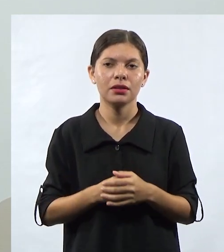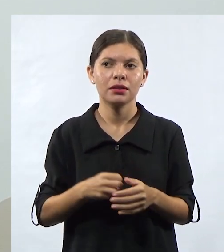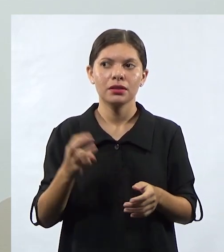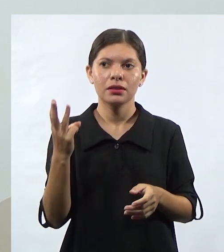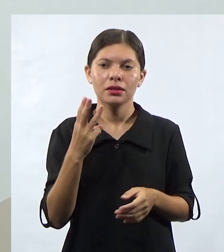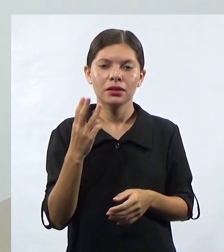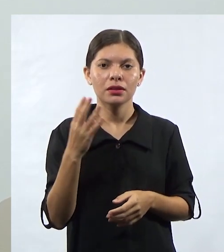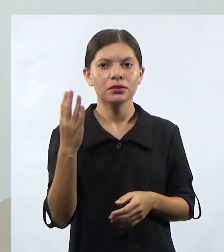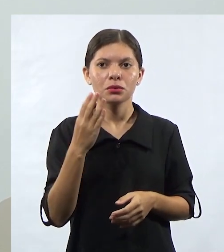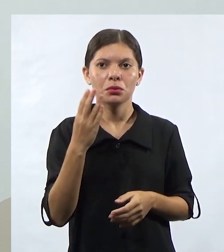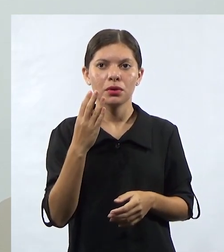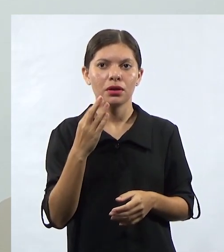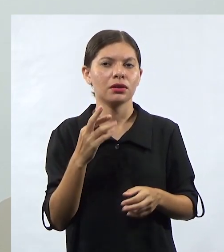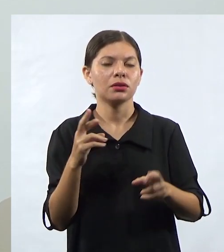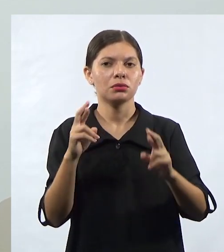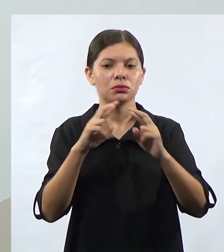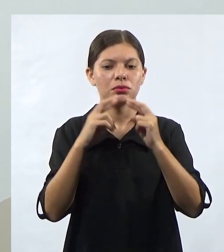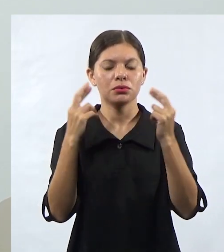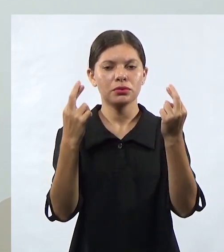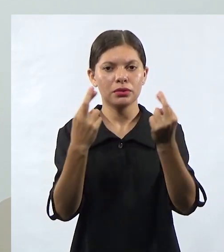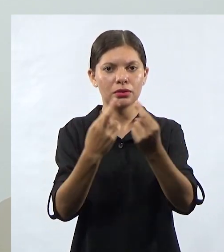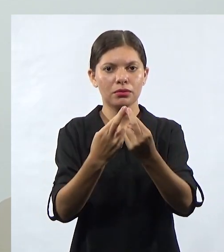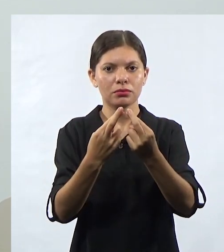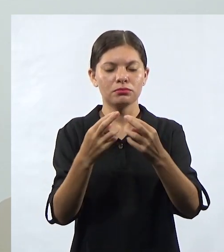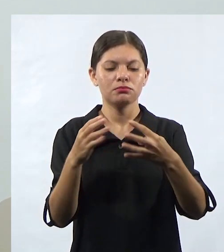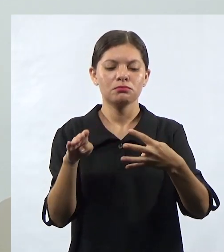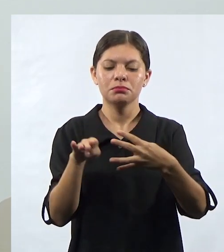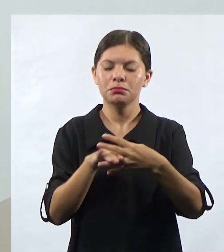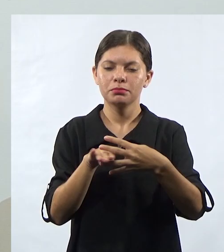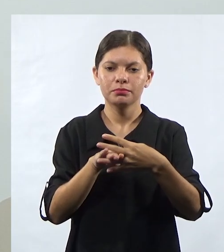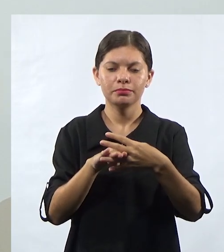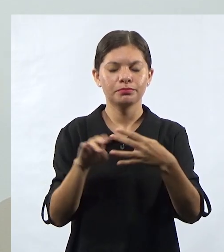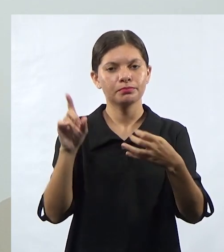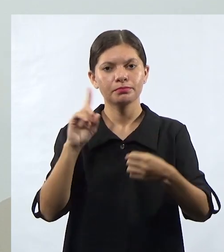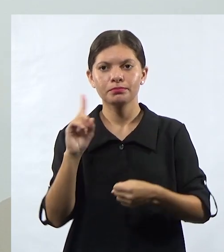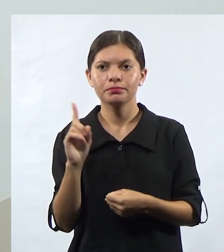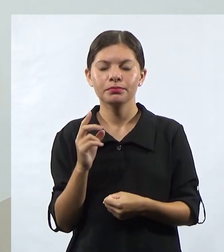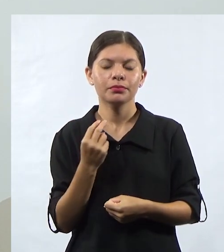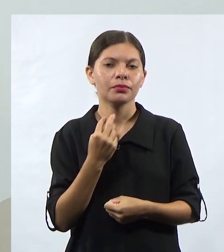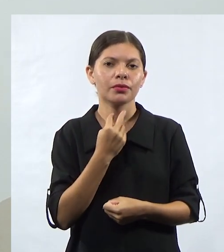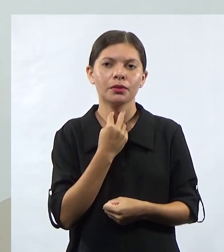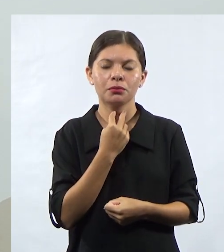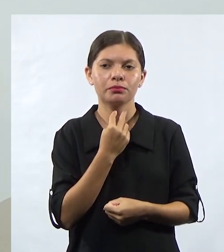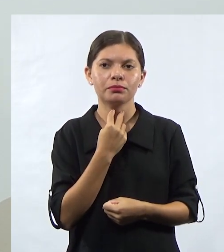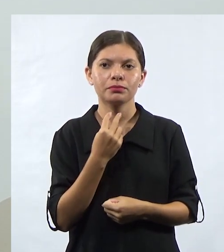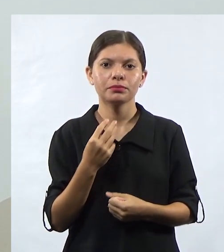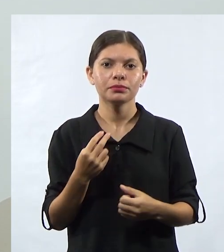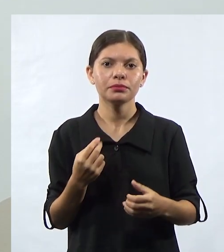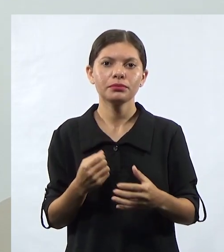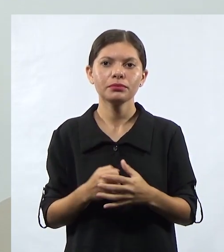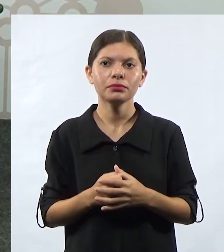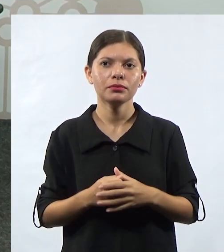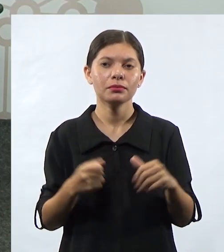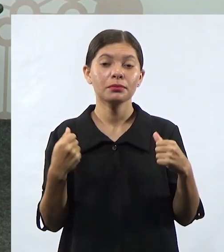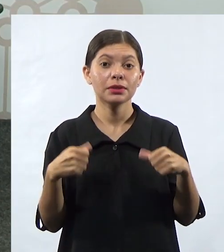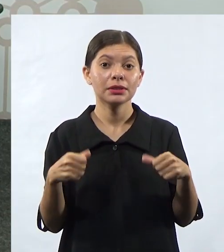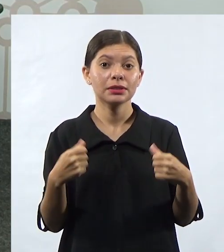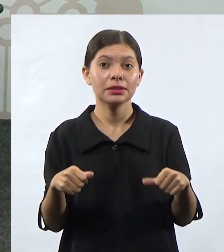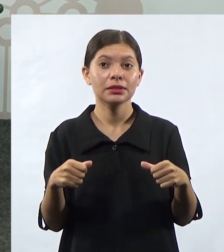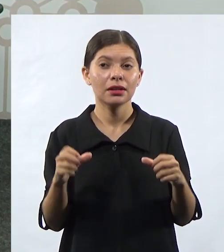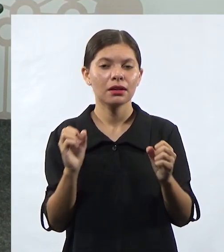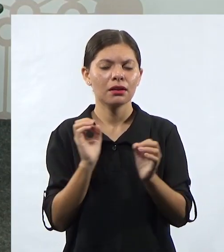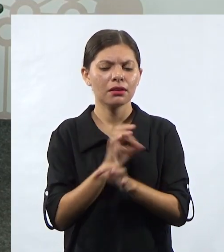não é recomendável você pausar o encontro. Então, se é necessário, encerra o encontro mais